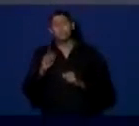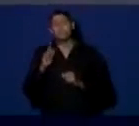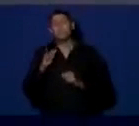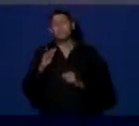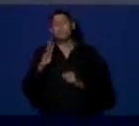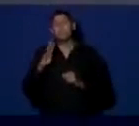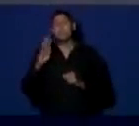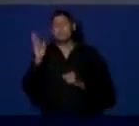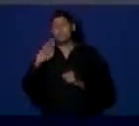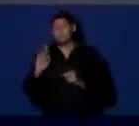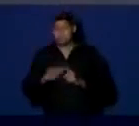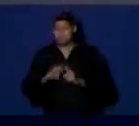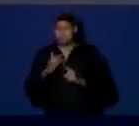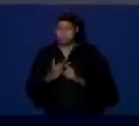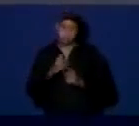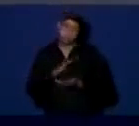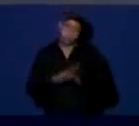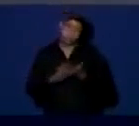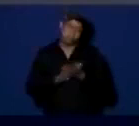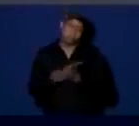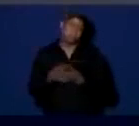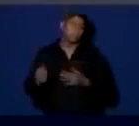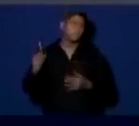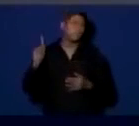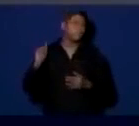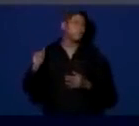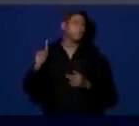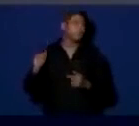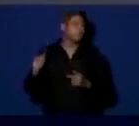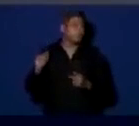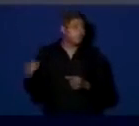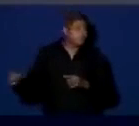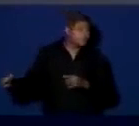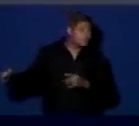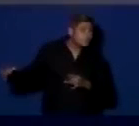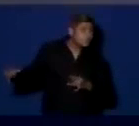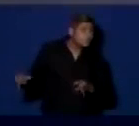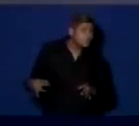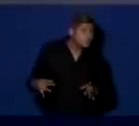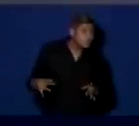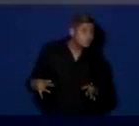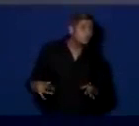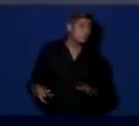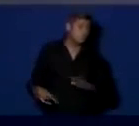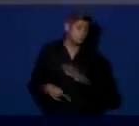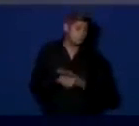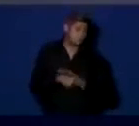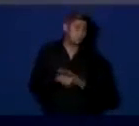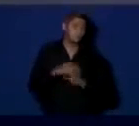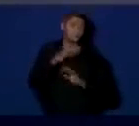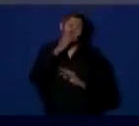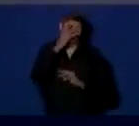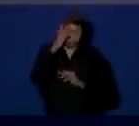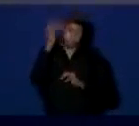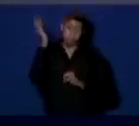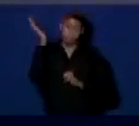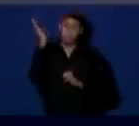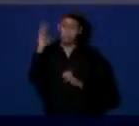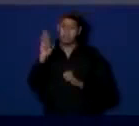né. Quer dizer, o que foi, entre aspas, vendido, né, para a população brasileira